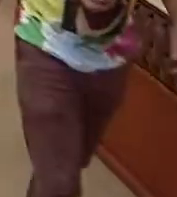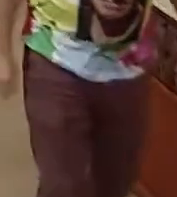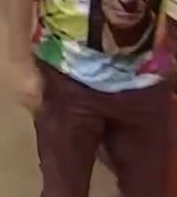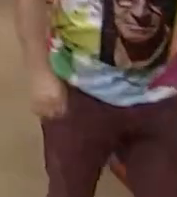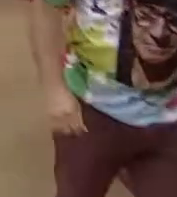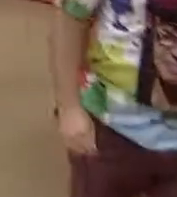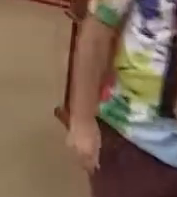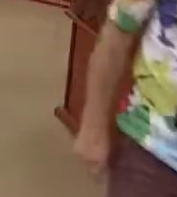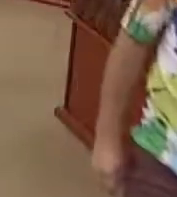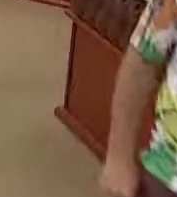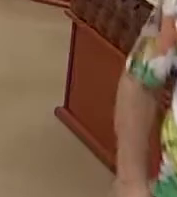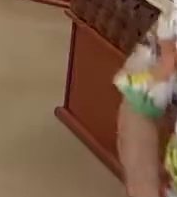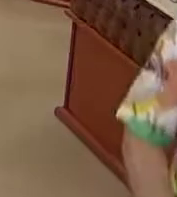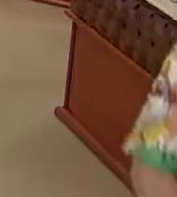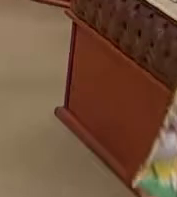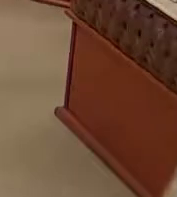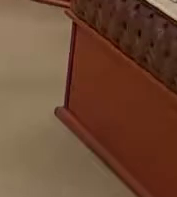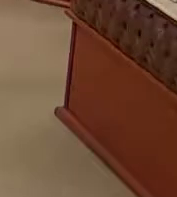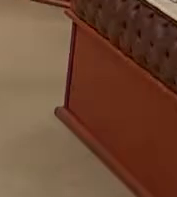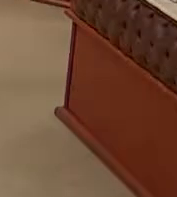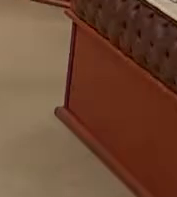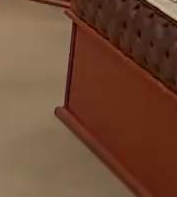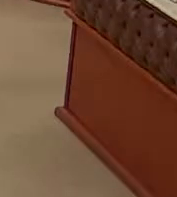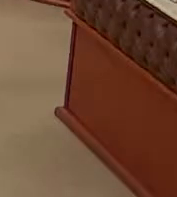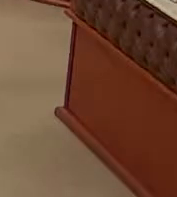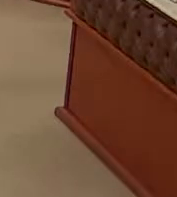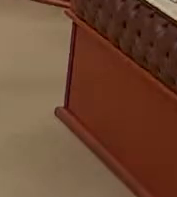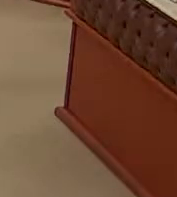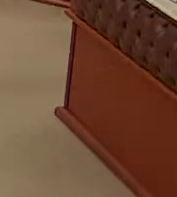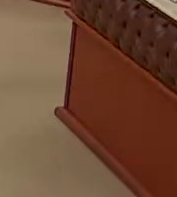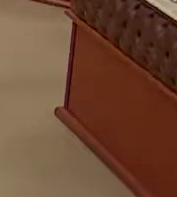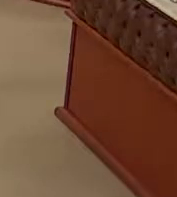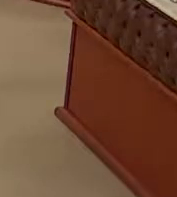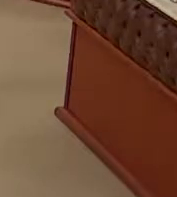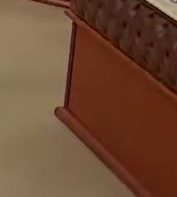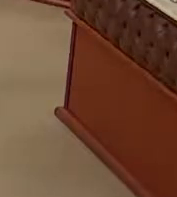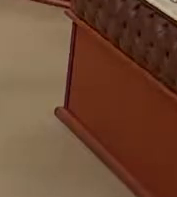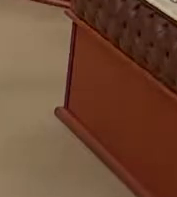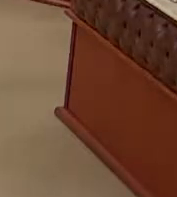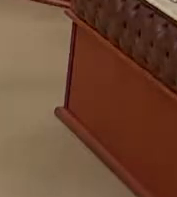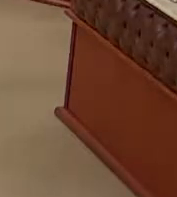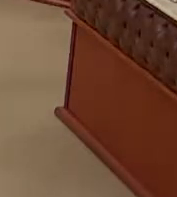sessão solene. Muito obrigado. Registrado, boa noite a todos.